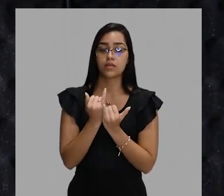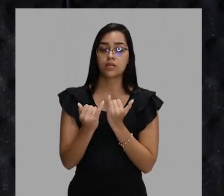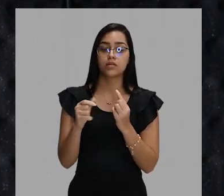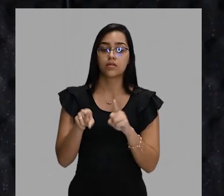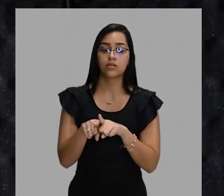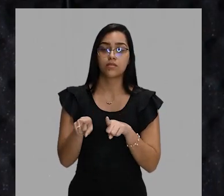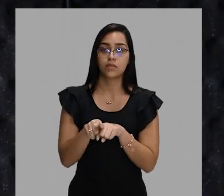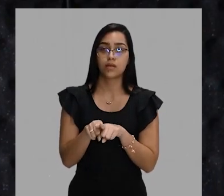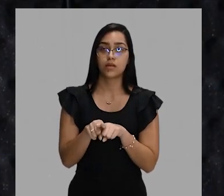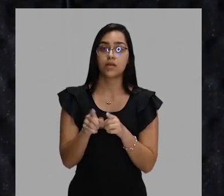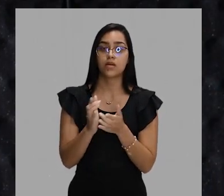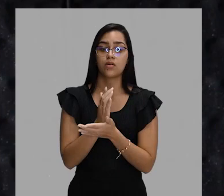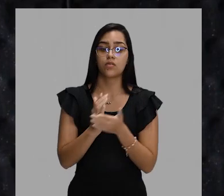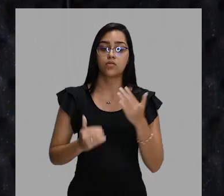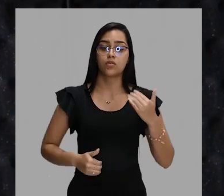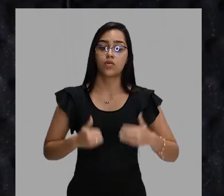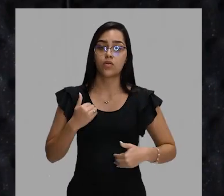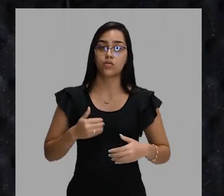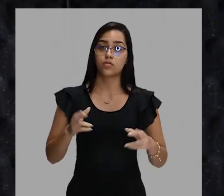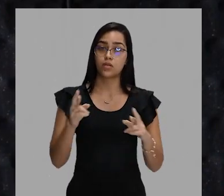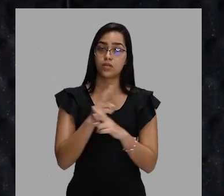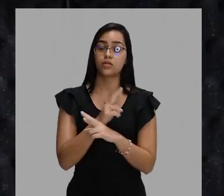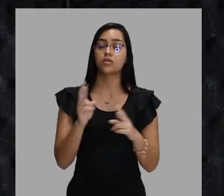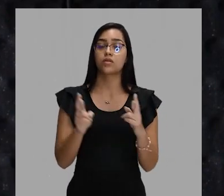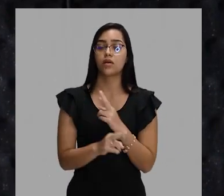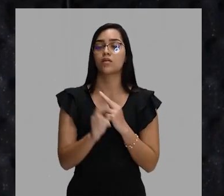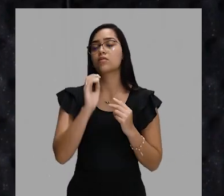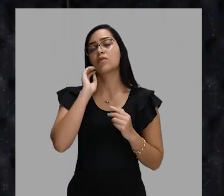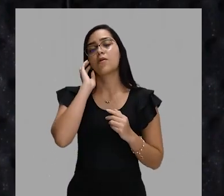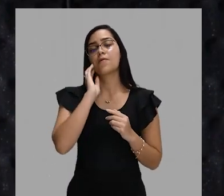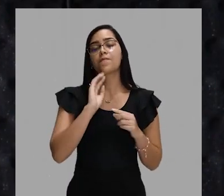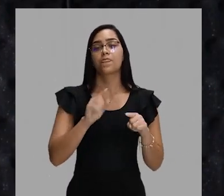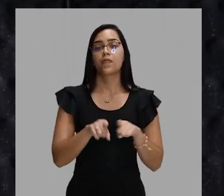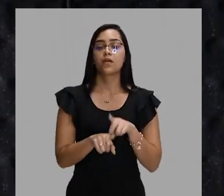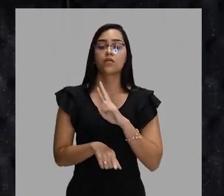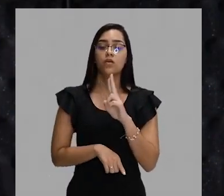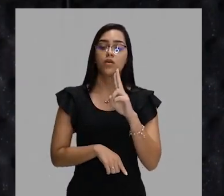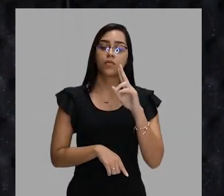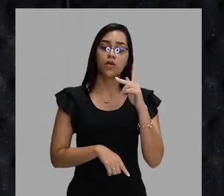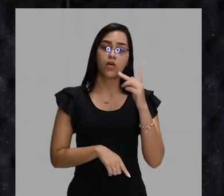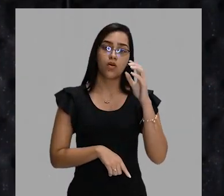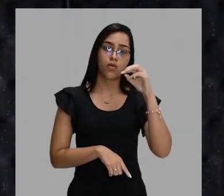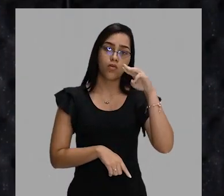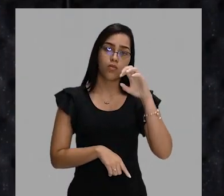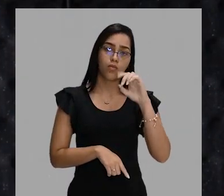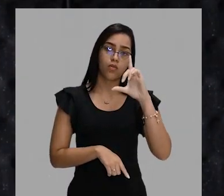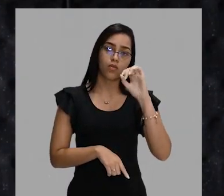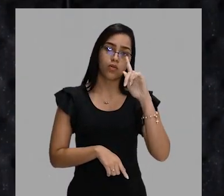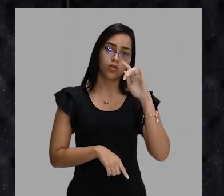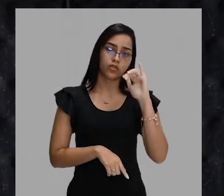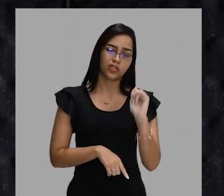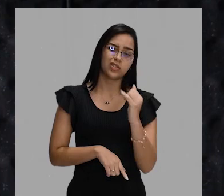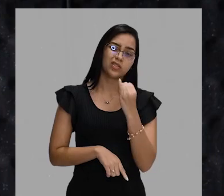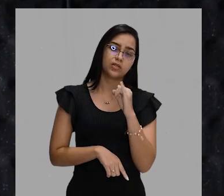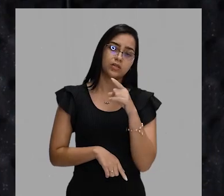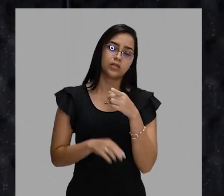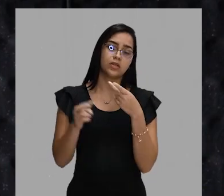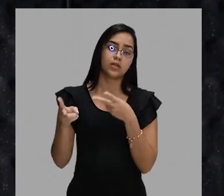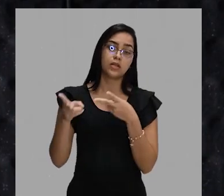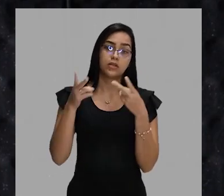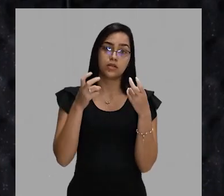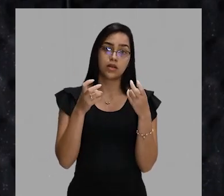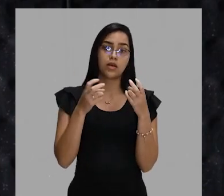E alguns órgãos que são correspondentes. Isso é o que a gente chama de homologia. Se você